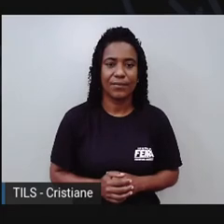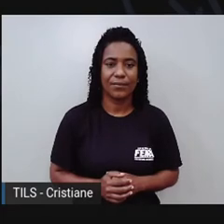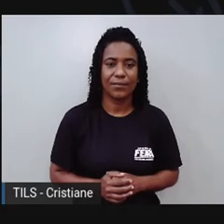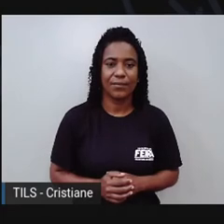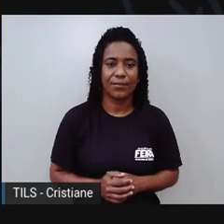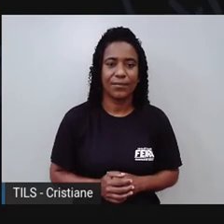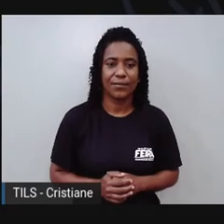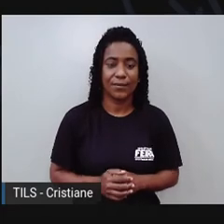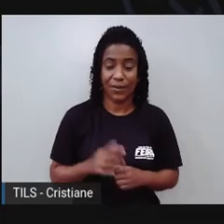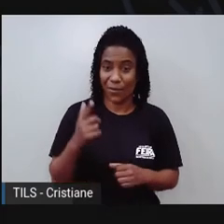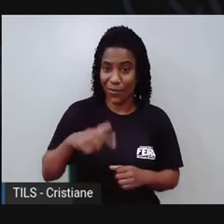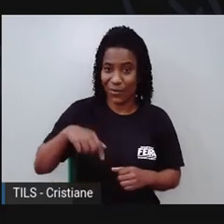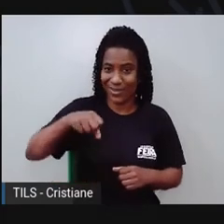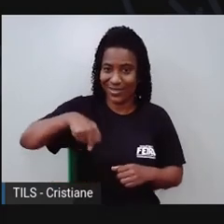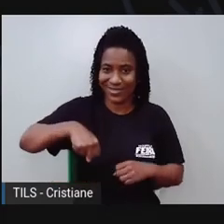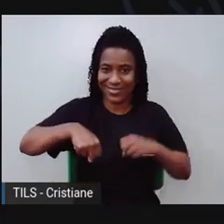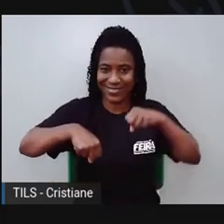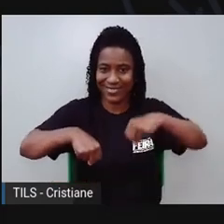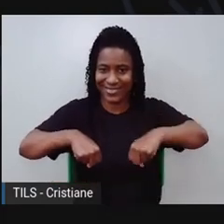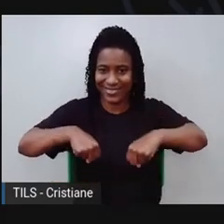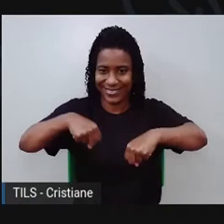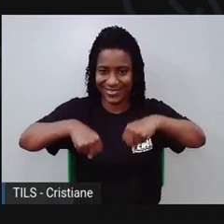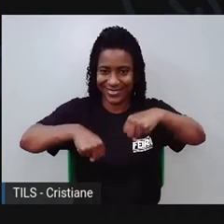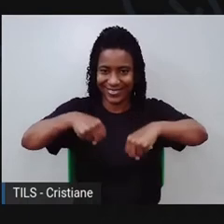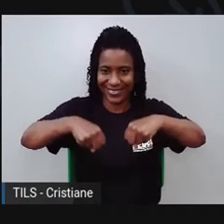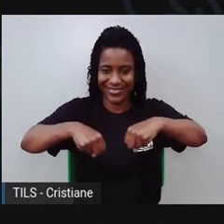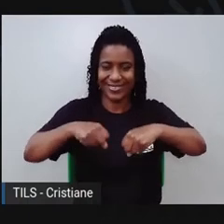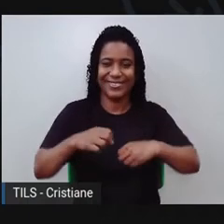outra patinha.